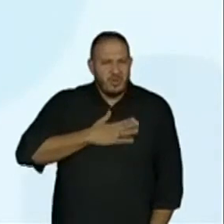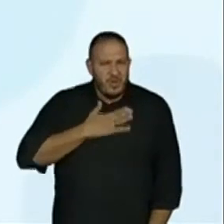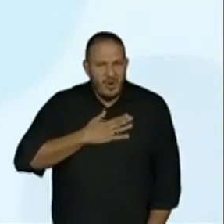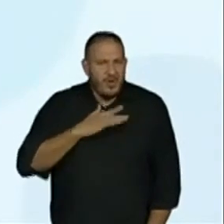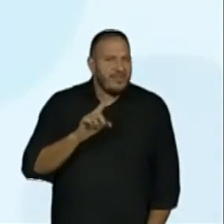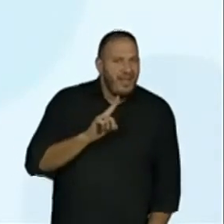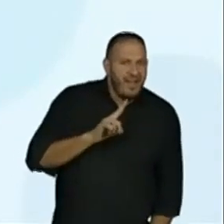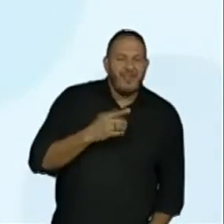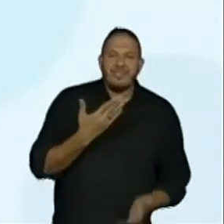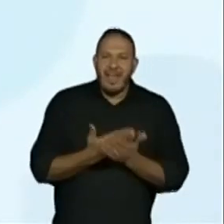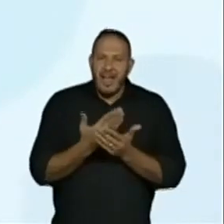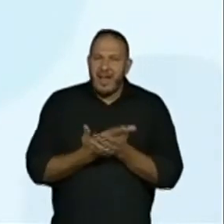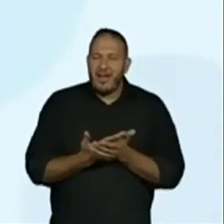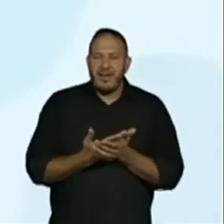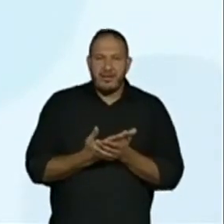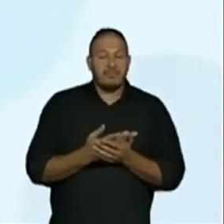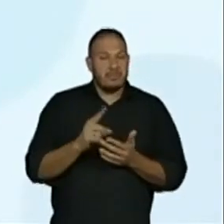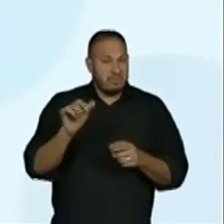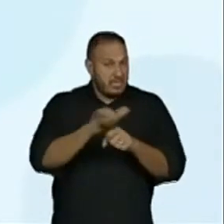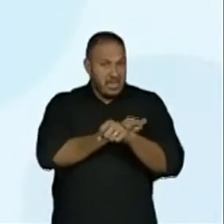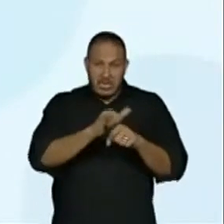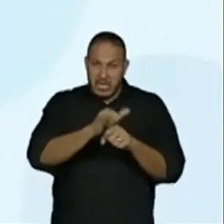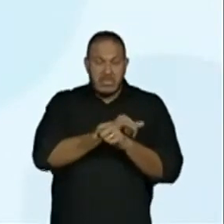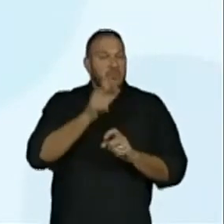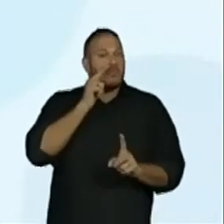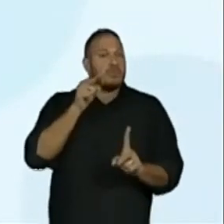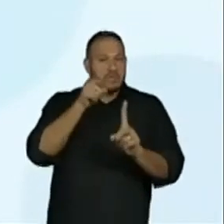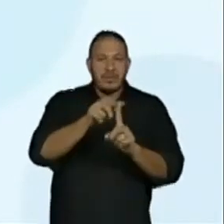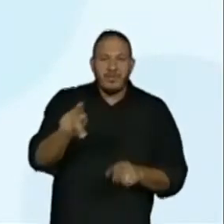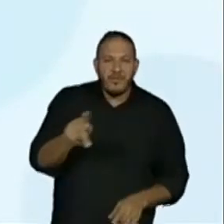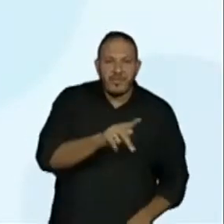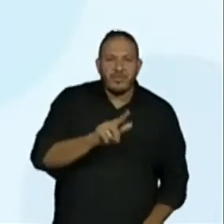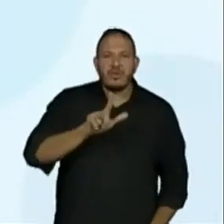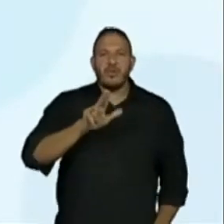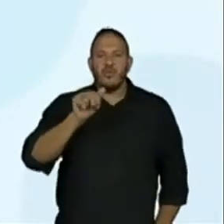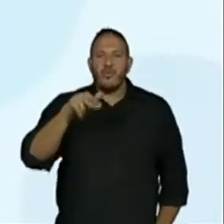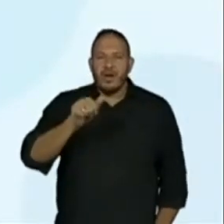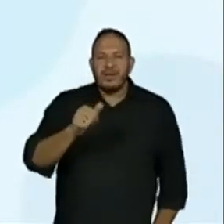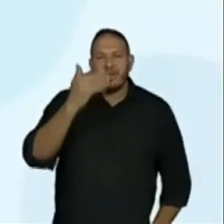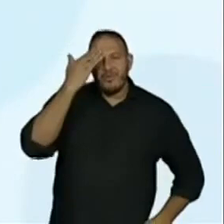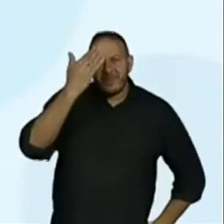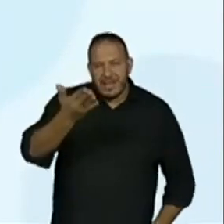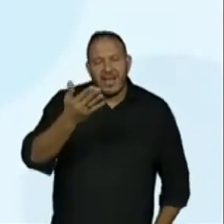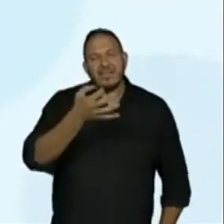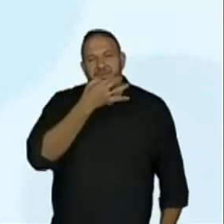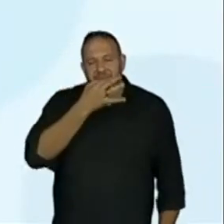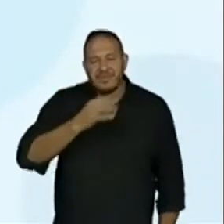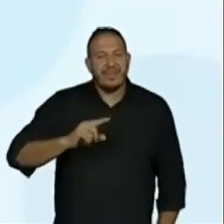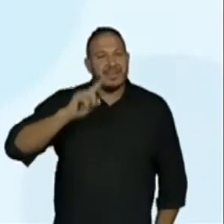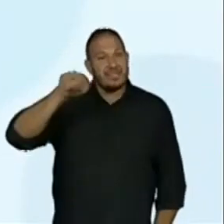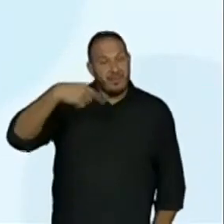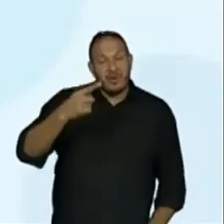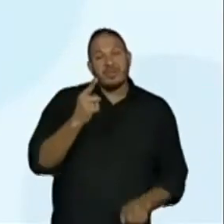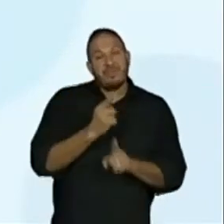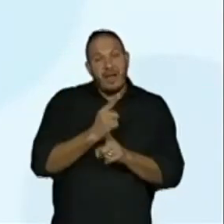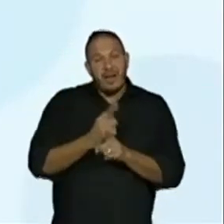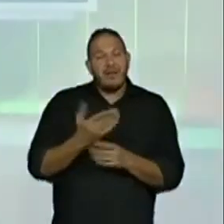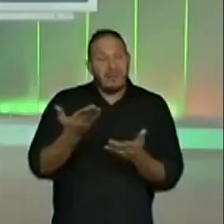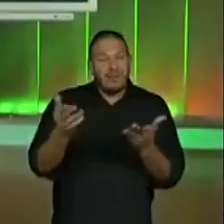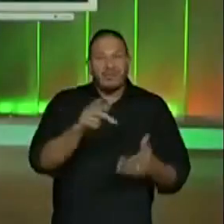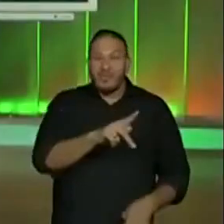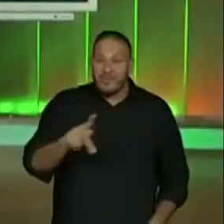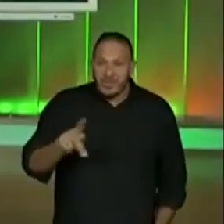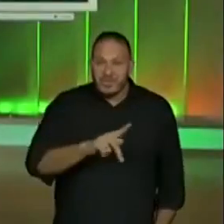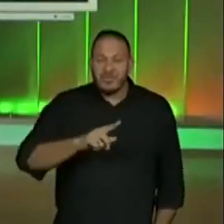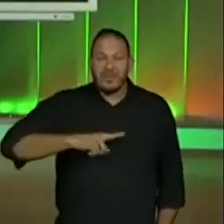Isso, são vários caminhos para o mesmo resultado, pro Luana. Obrigado pela participação e até a próxima, pro Isolete, como